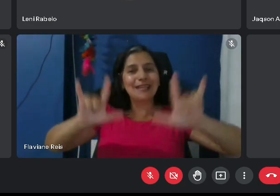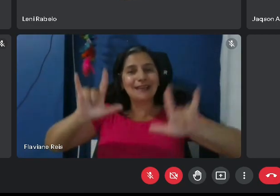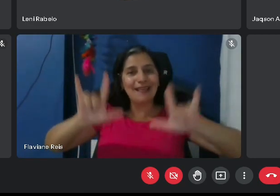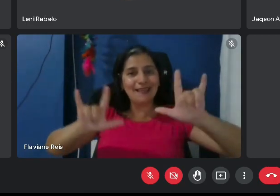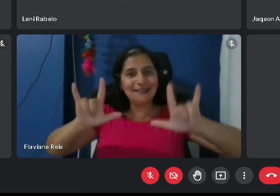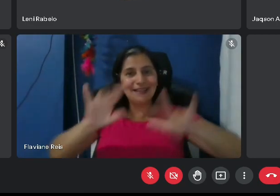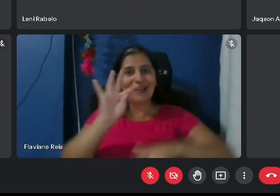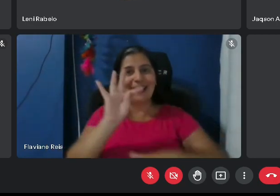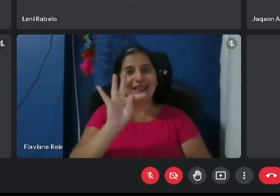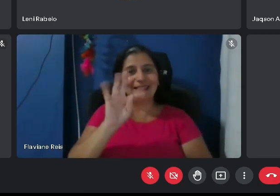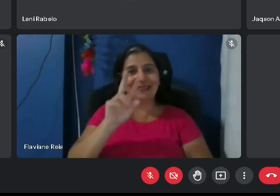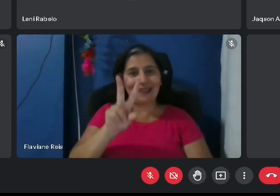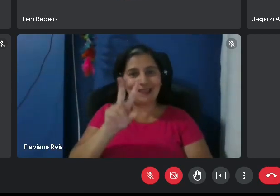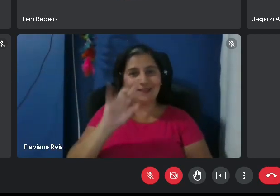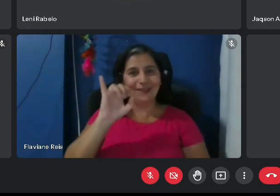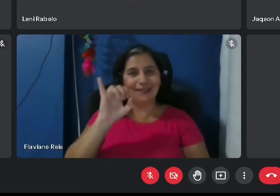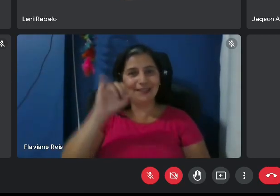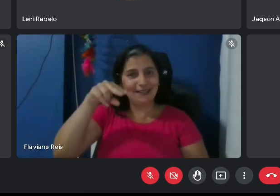vamos lembrar,